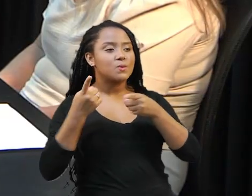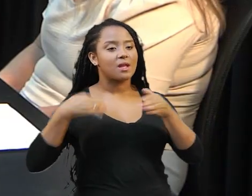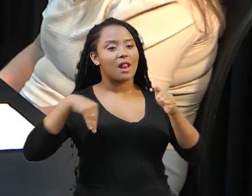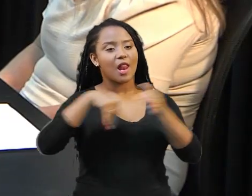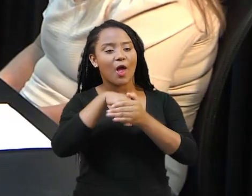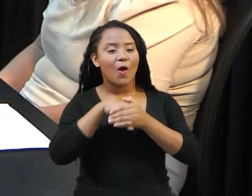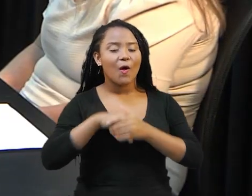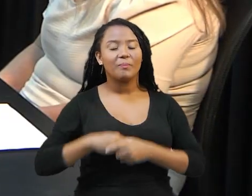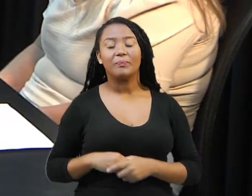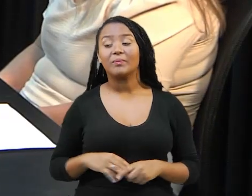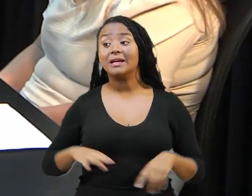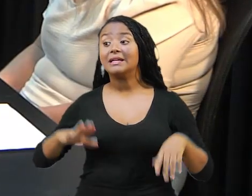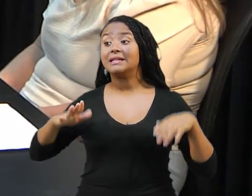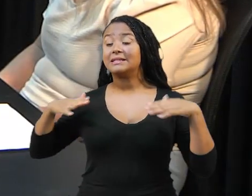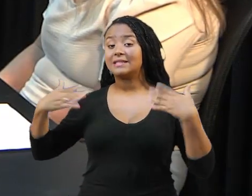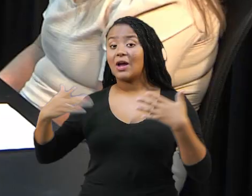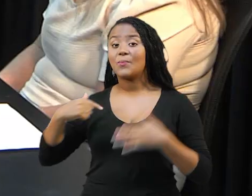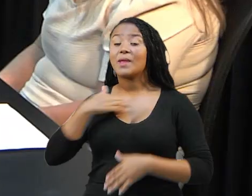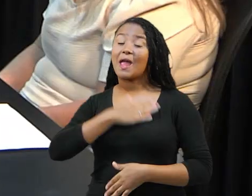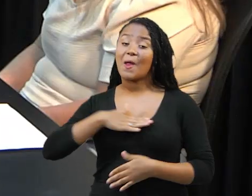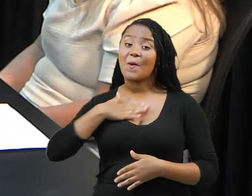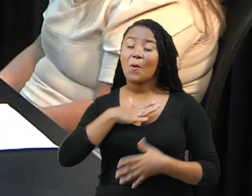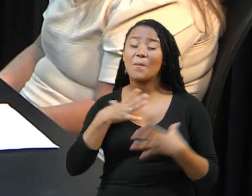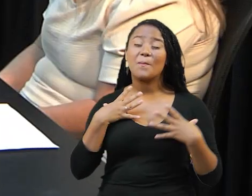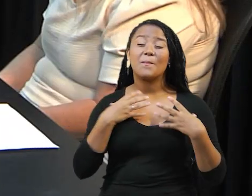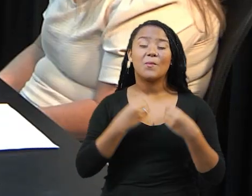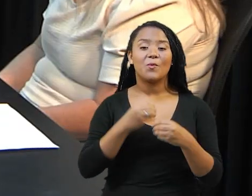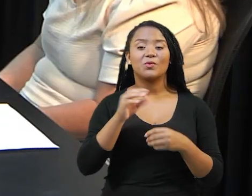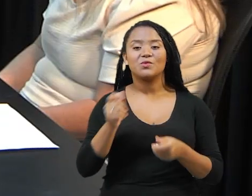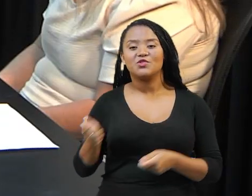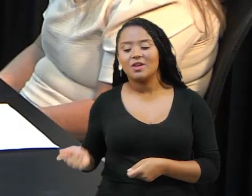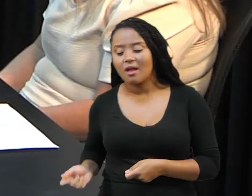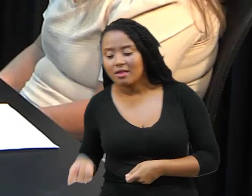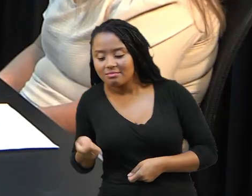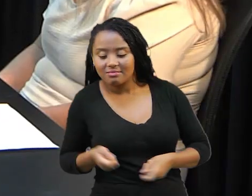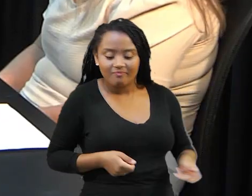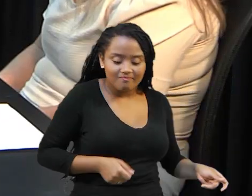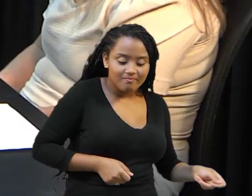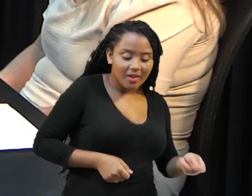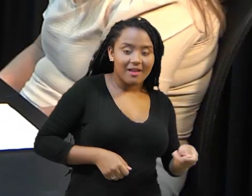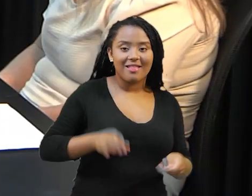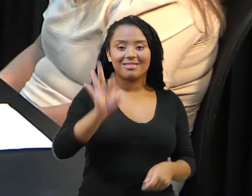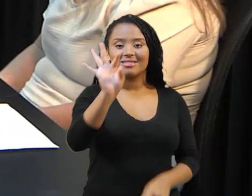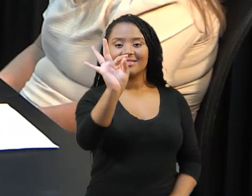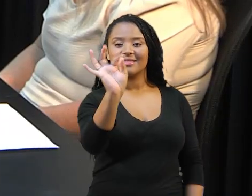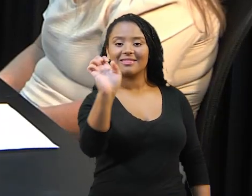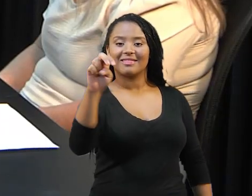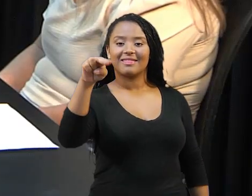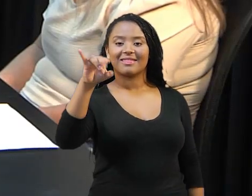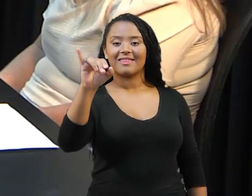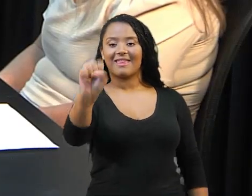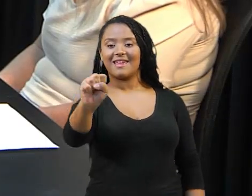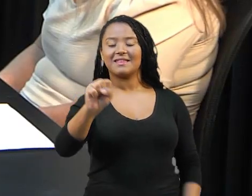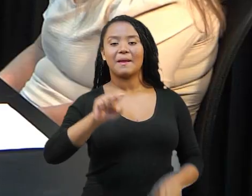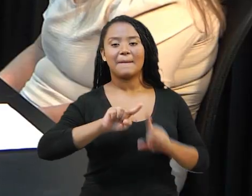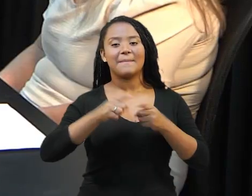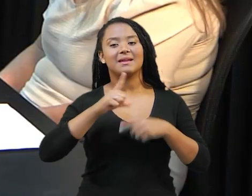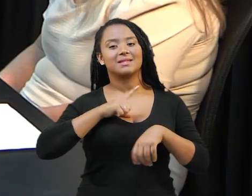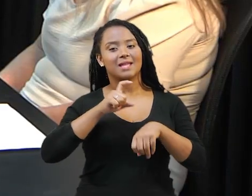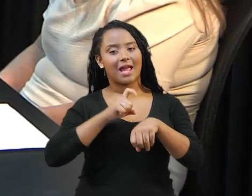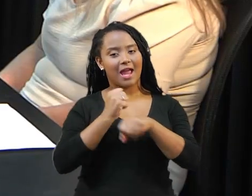é, doutor? Eu gosto muito de tênis, né? Mas é outra coisa que tem alguns anos que eu não pratico,